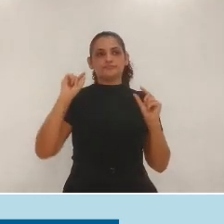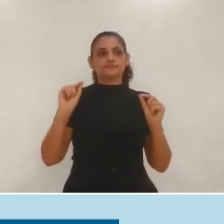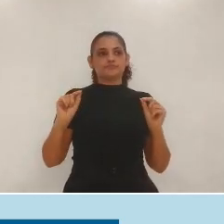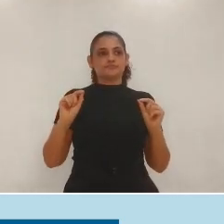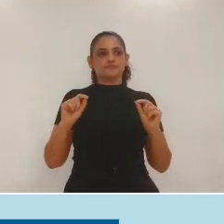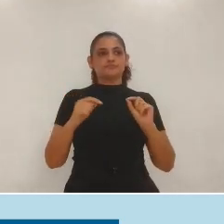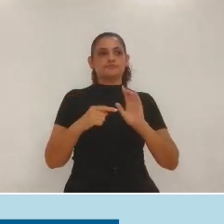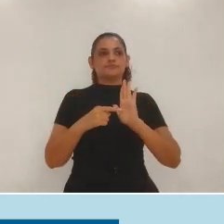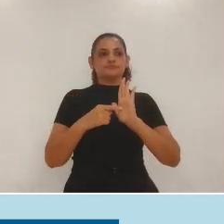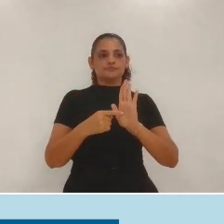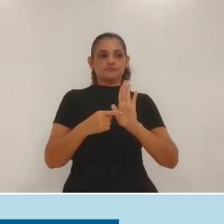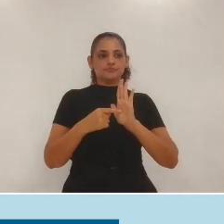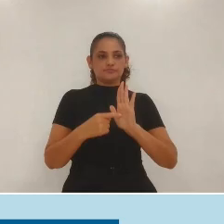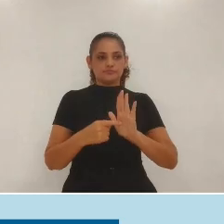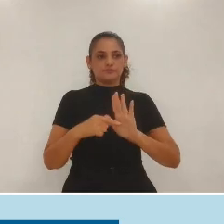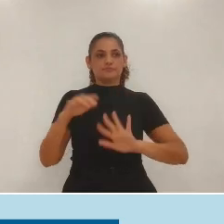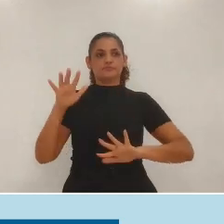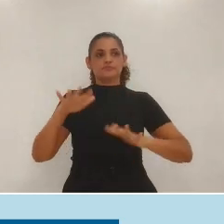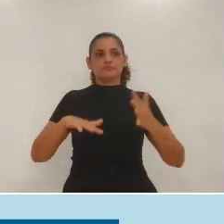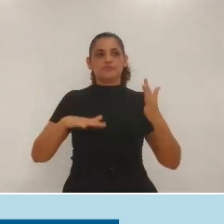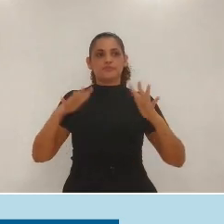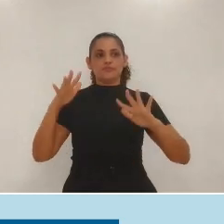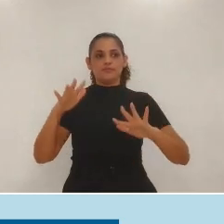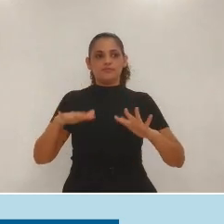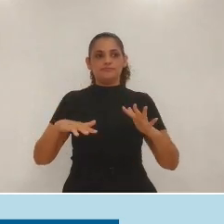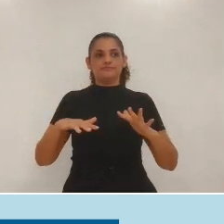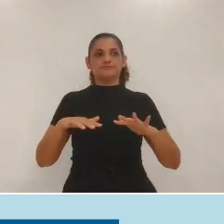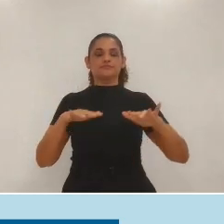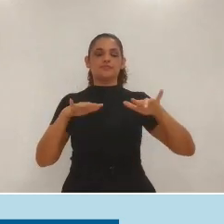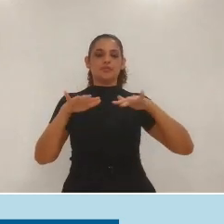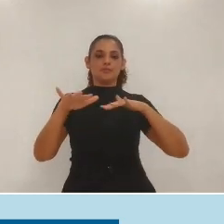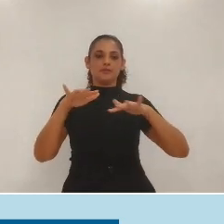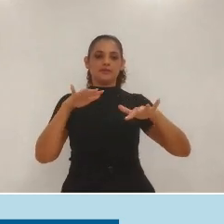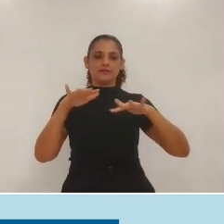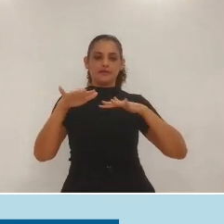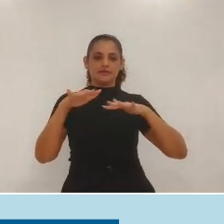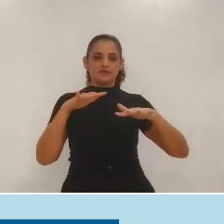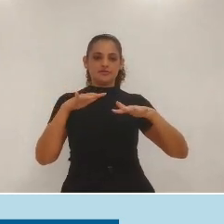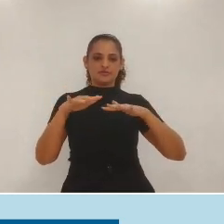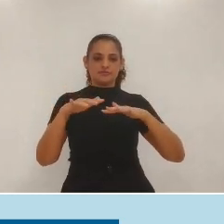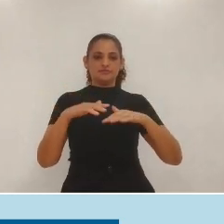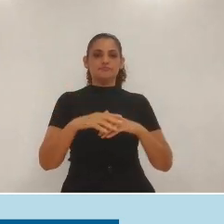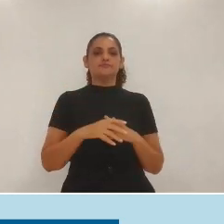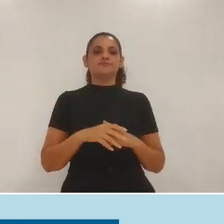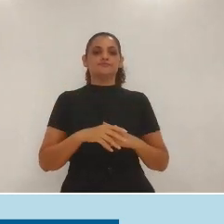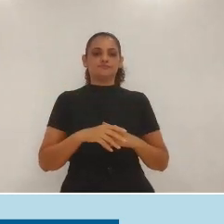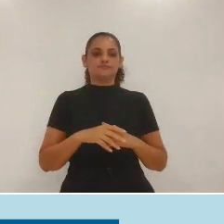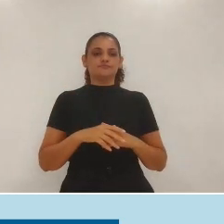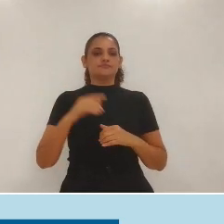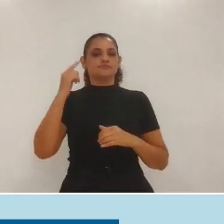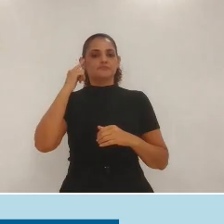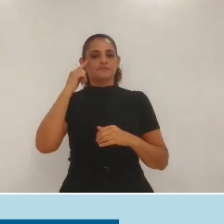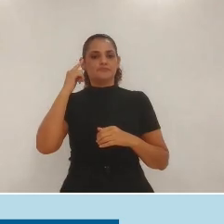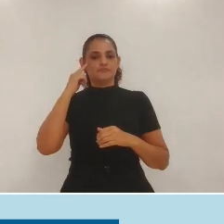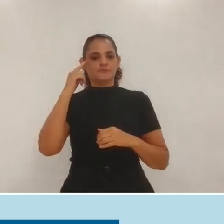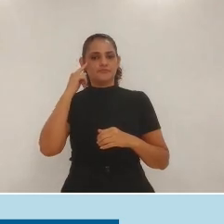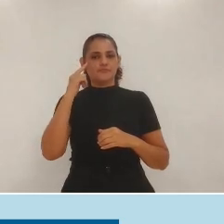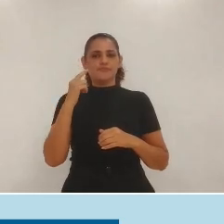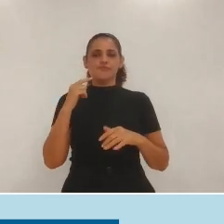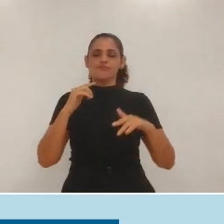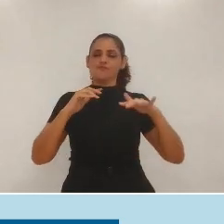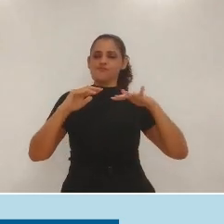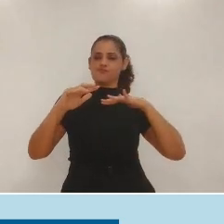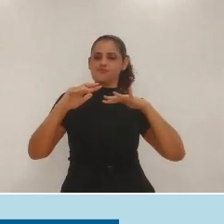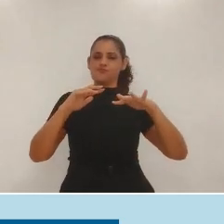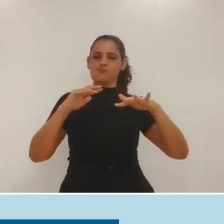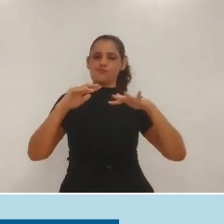apresenta, muitas das vezes, hipermobilidade e as pessoas acham que é sediana, mas a hipermobilidade é